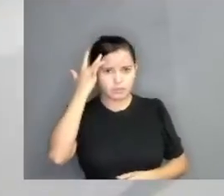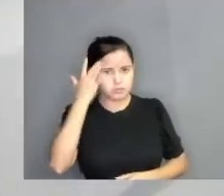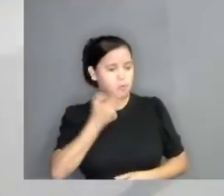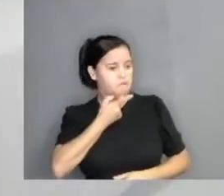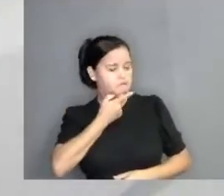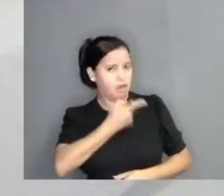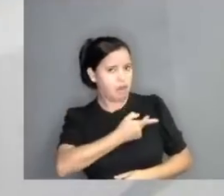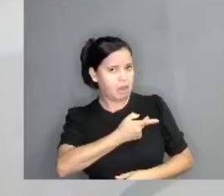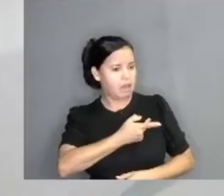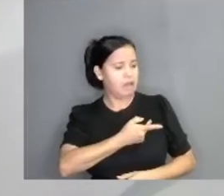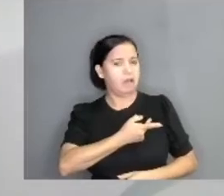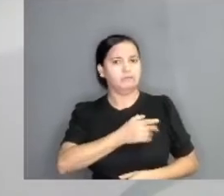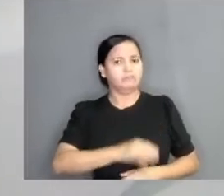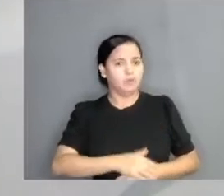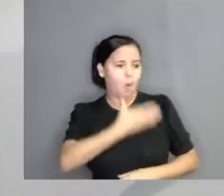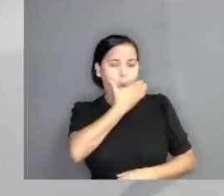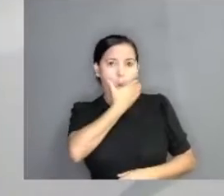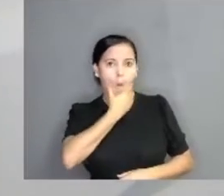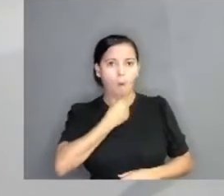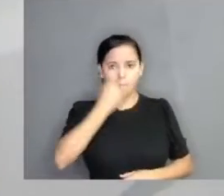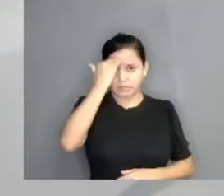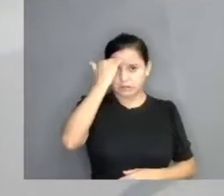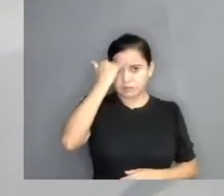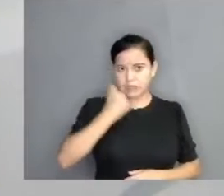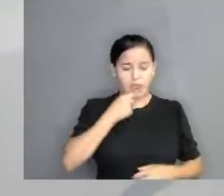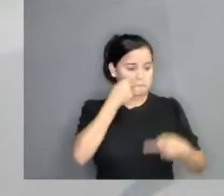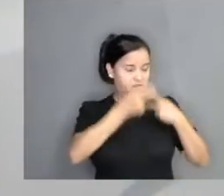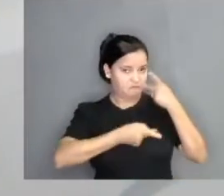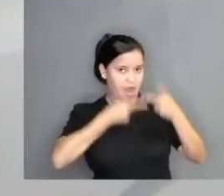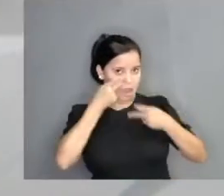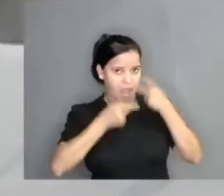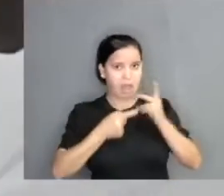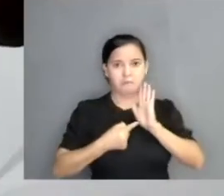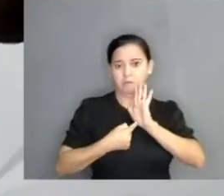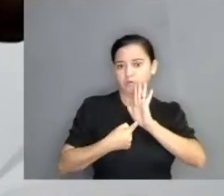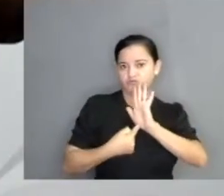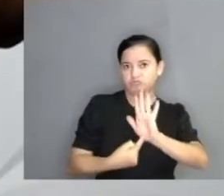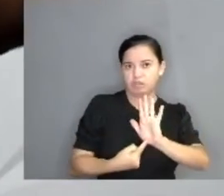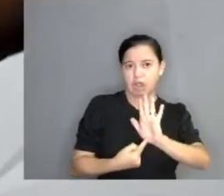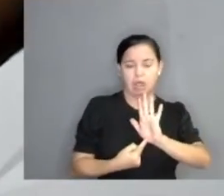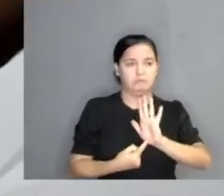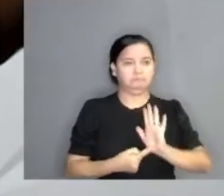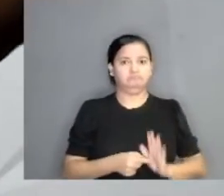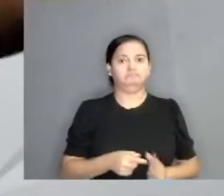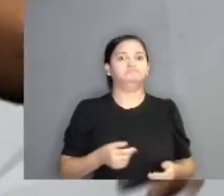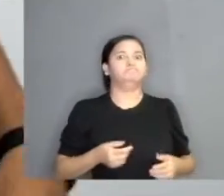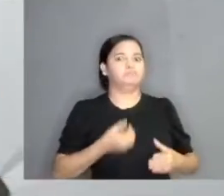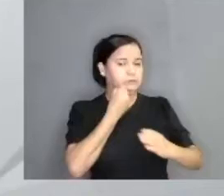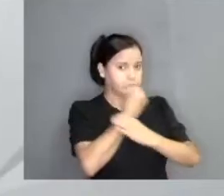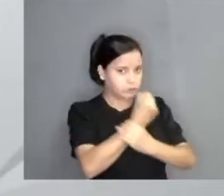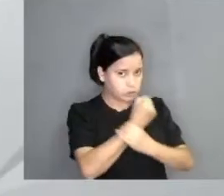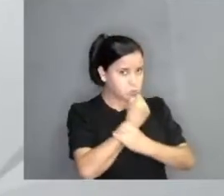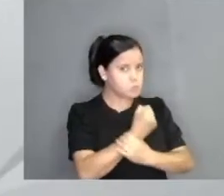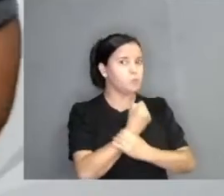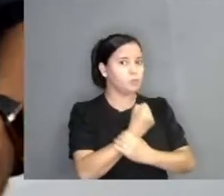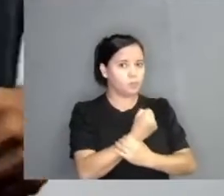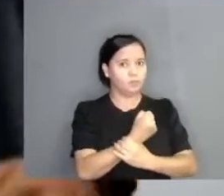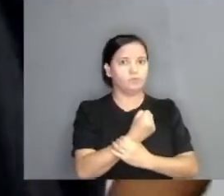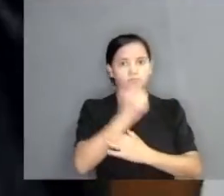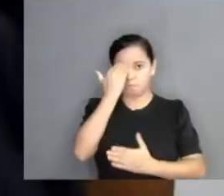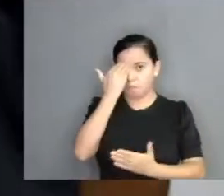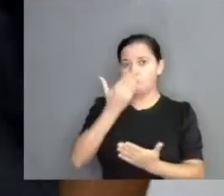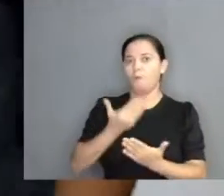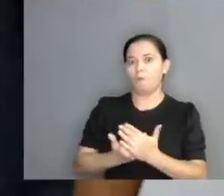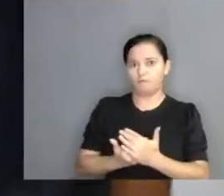que soubesse se apresentar, estaria muito bem seguro, transpareceria uma confiança.